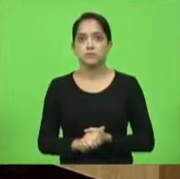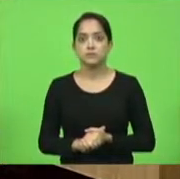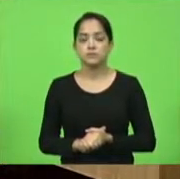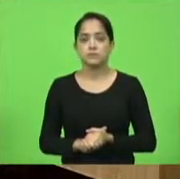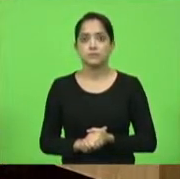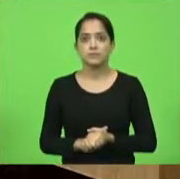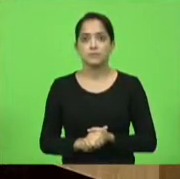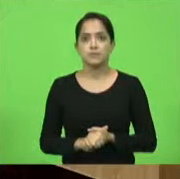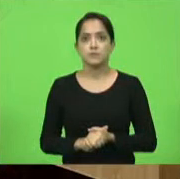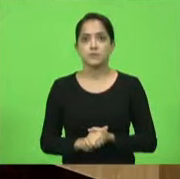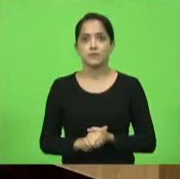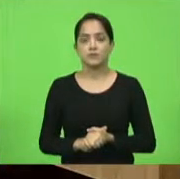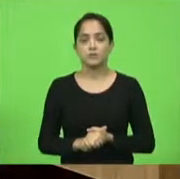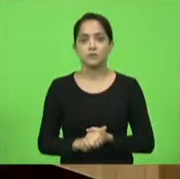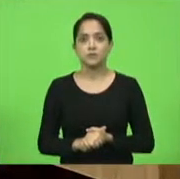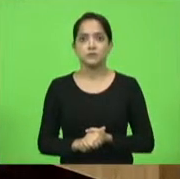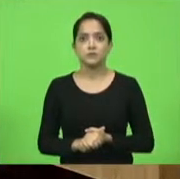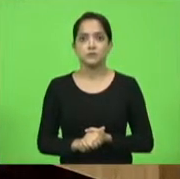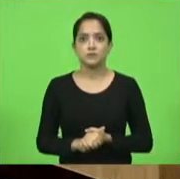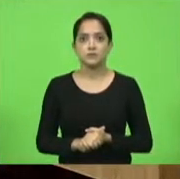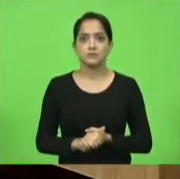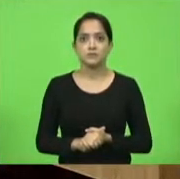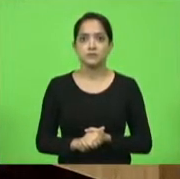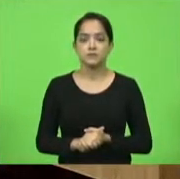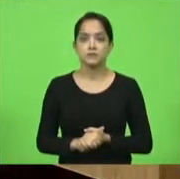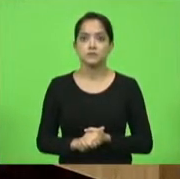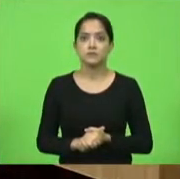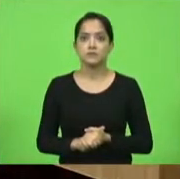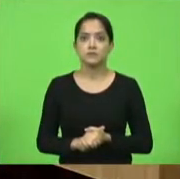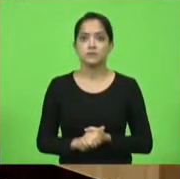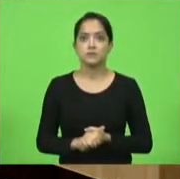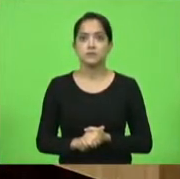Ele usou uma parte do boletim do